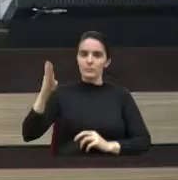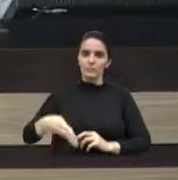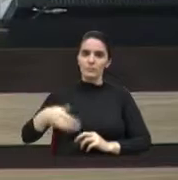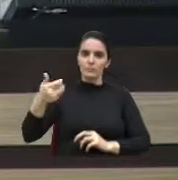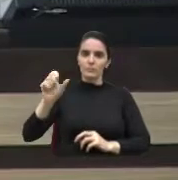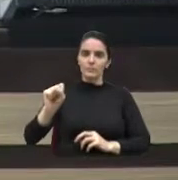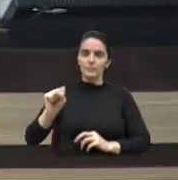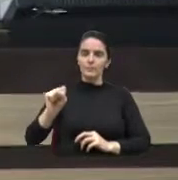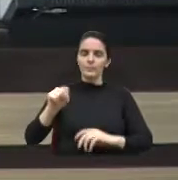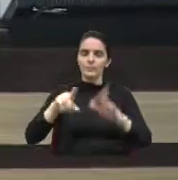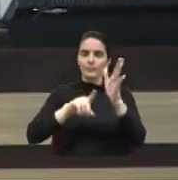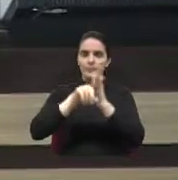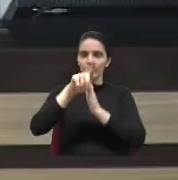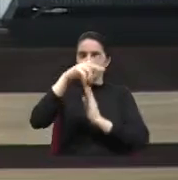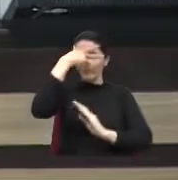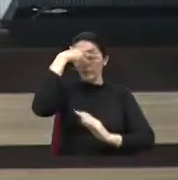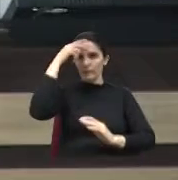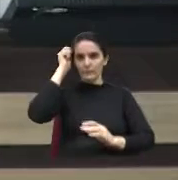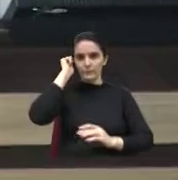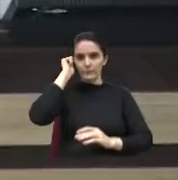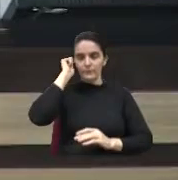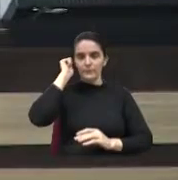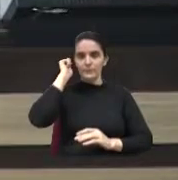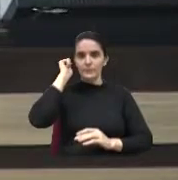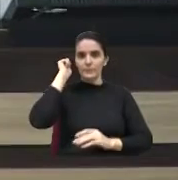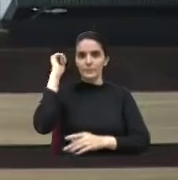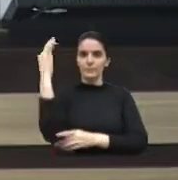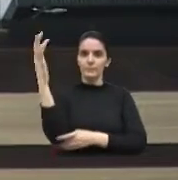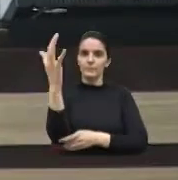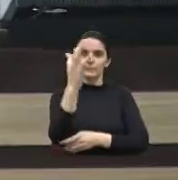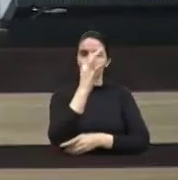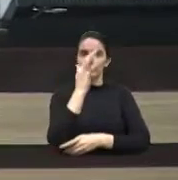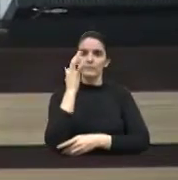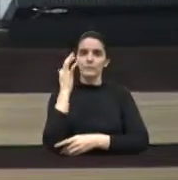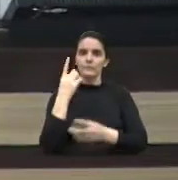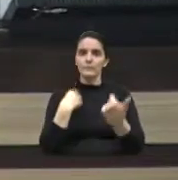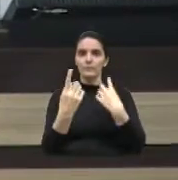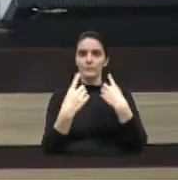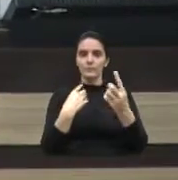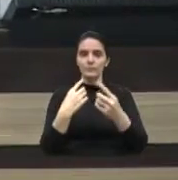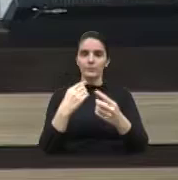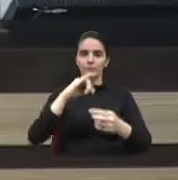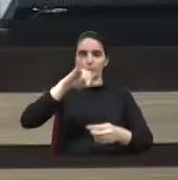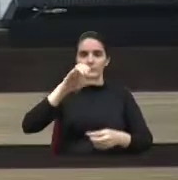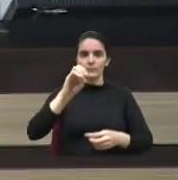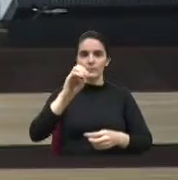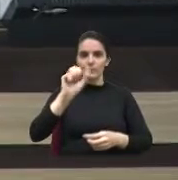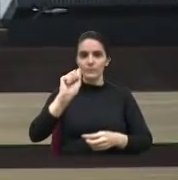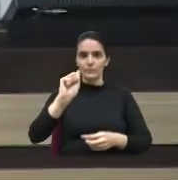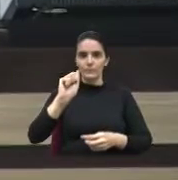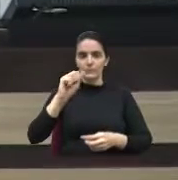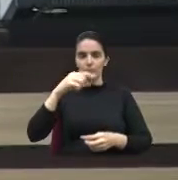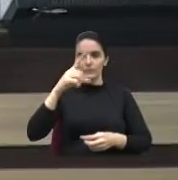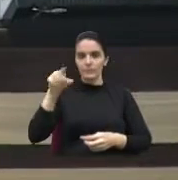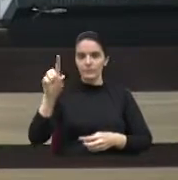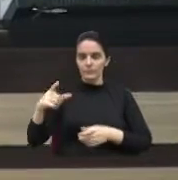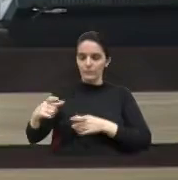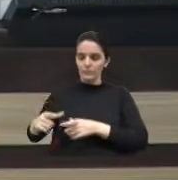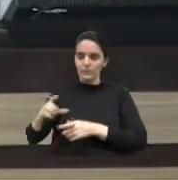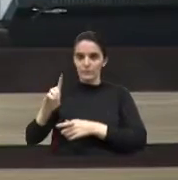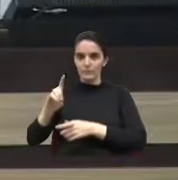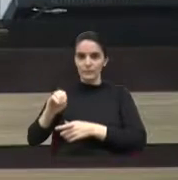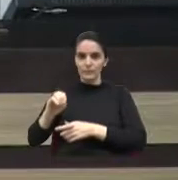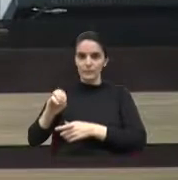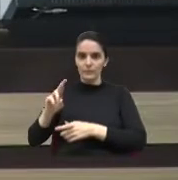415/2018. Requer informações ao Poder Executivo sobre a praça localizada na Avenida Frei João das Mercês, no Parque Nossa Senhora das